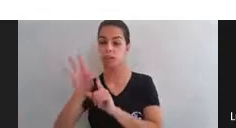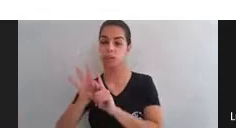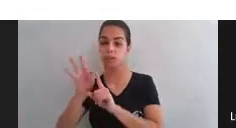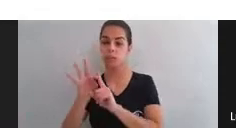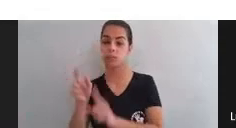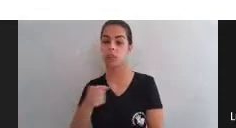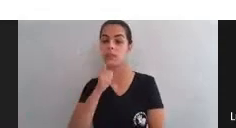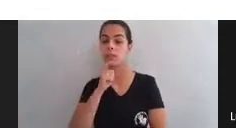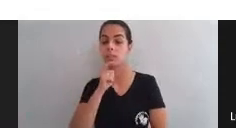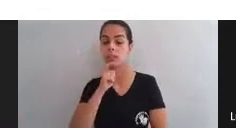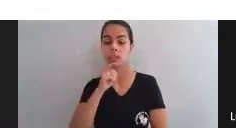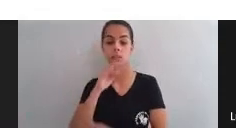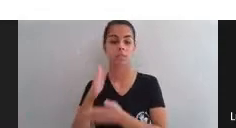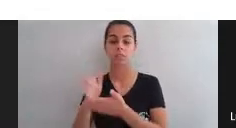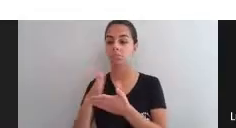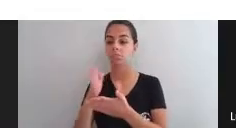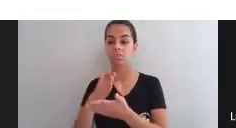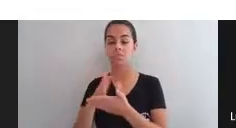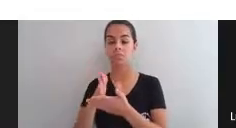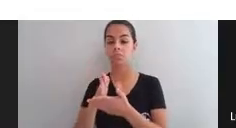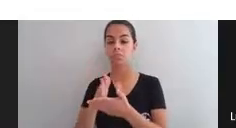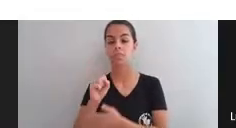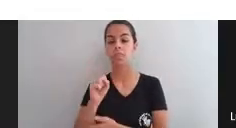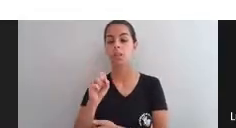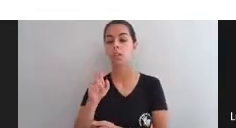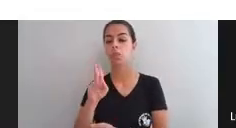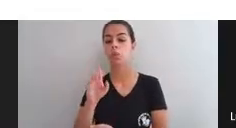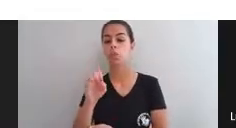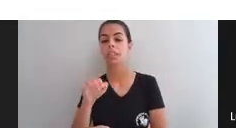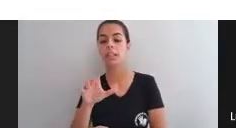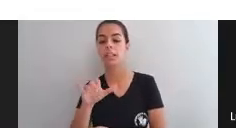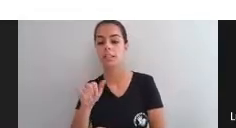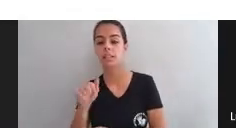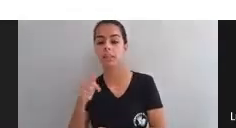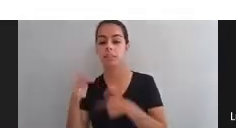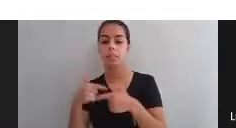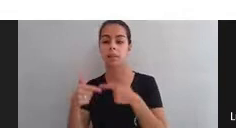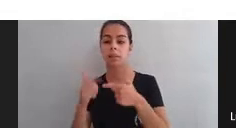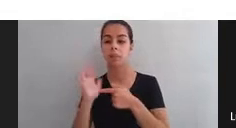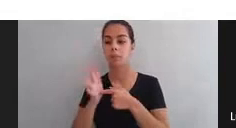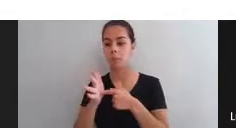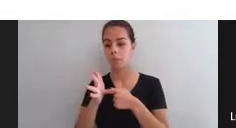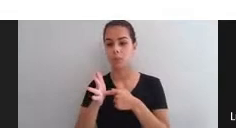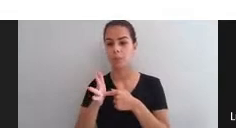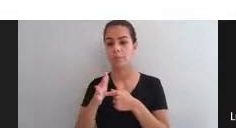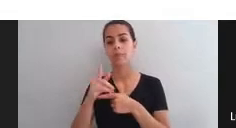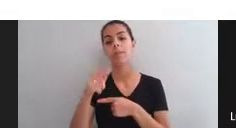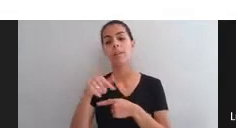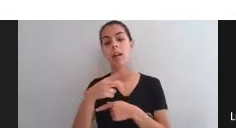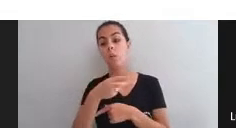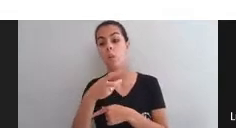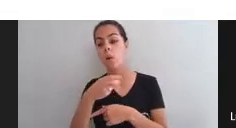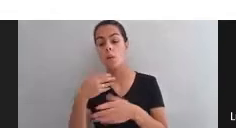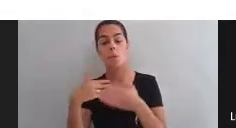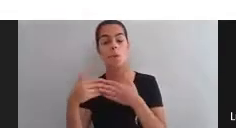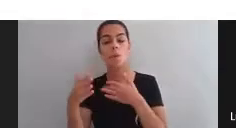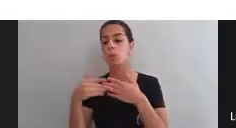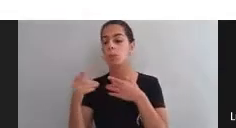é independente da substância de trabalho do motor. E vai ser igual para qualquer